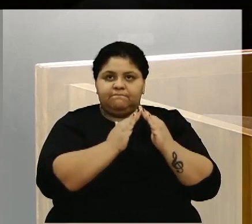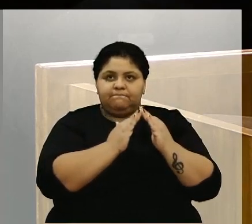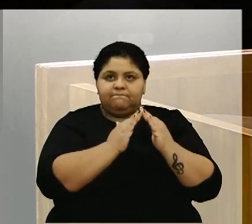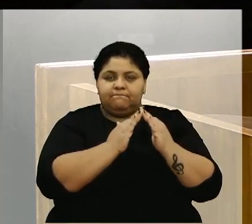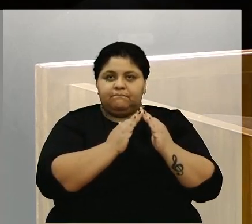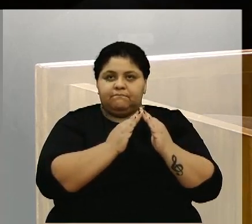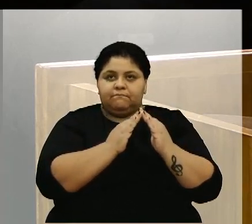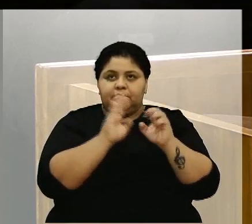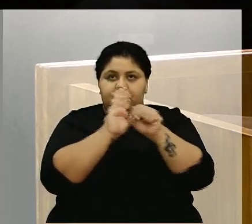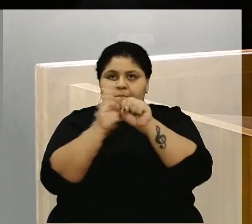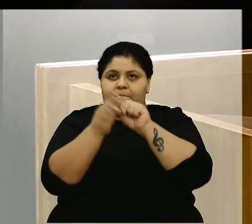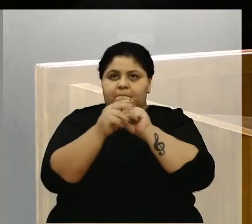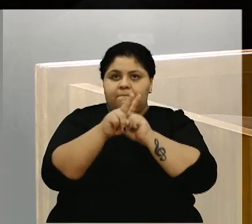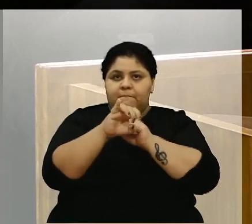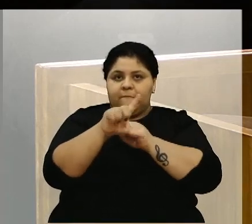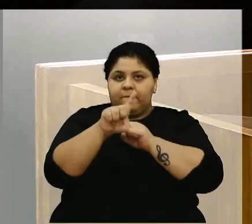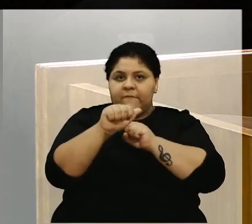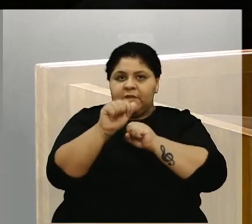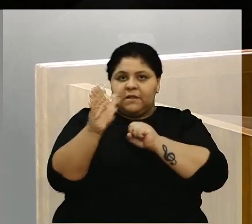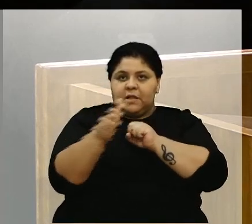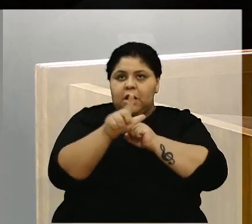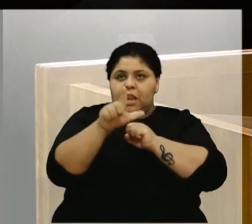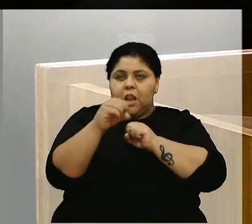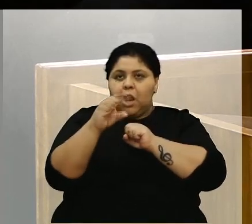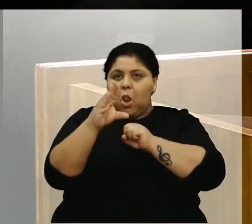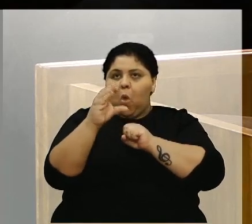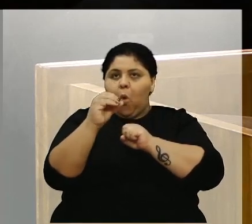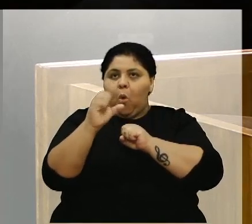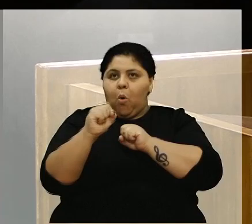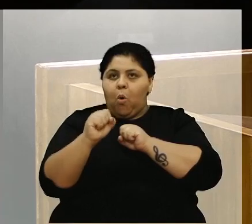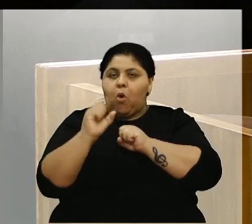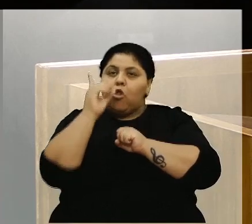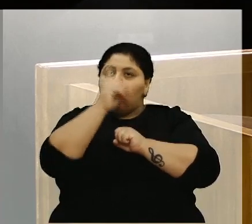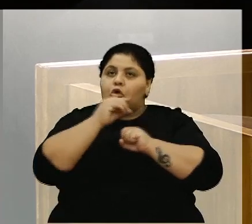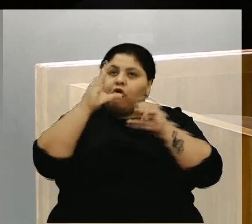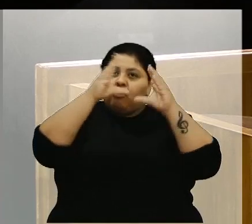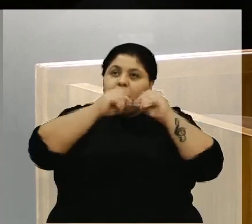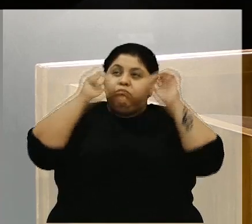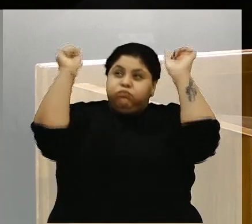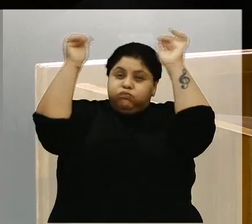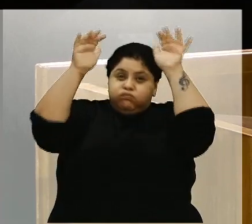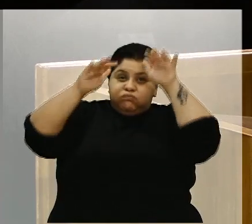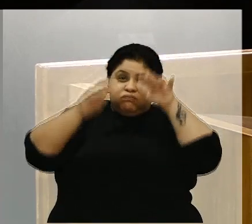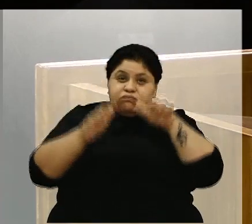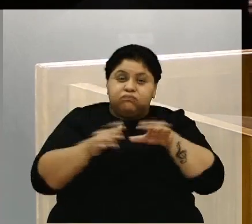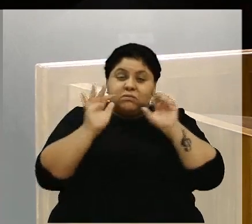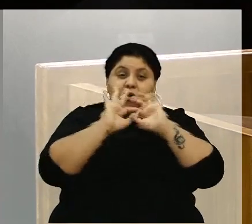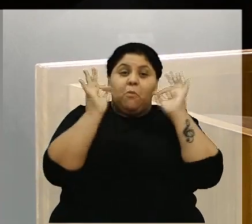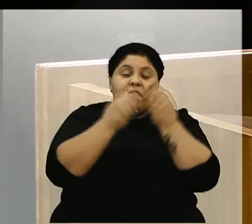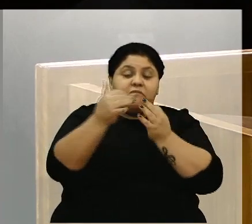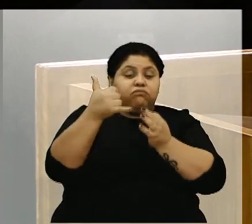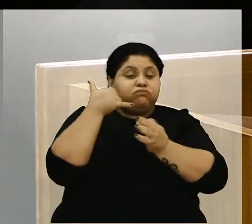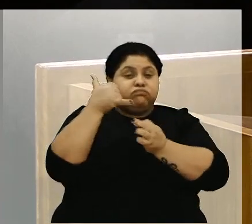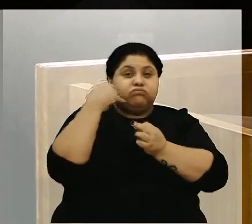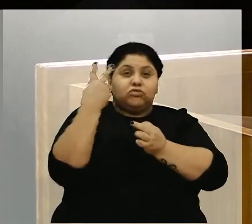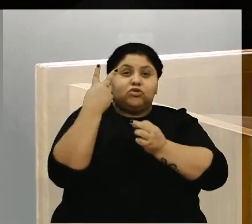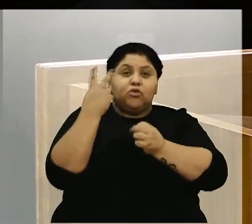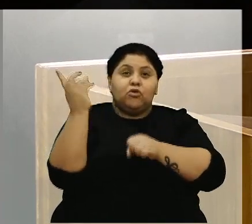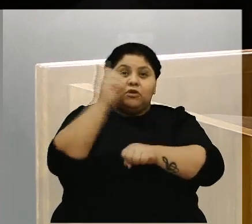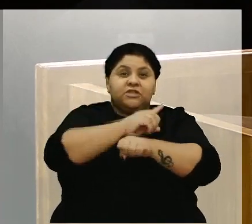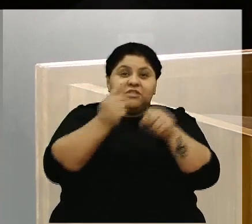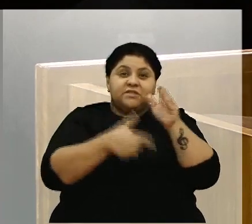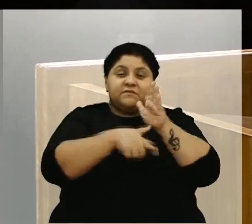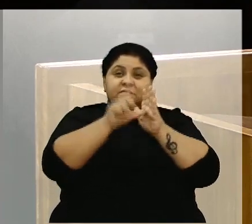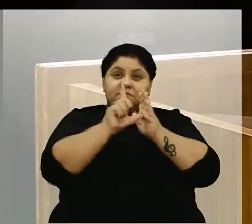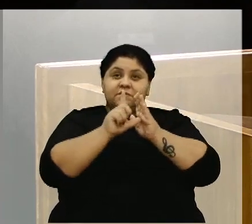Vila Lobos, que o senhor falou, vereador Lucas Carenhato, no domingo de noite, aquela chuvarada, uma família me ligando que 2 dias antes eu tinha ido lá,